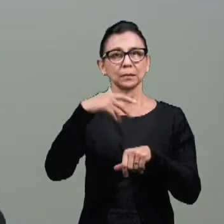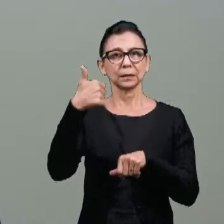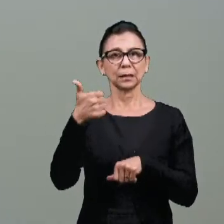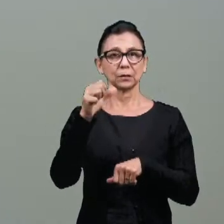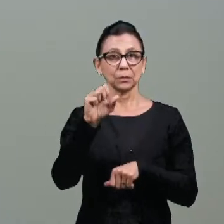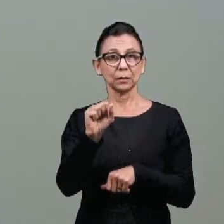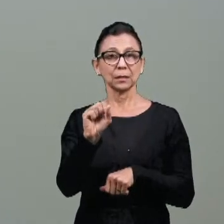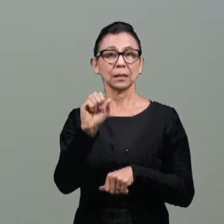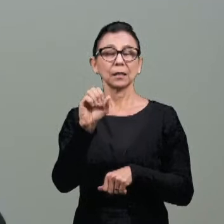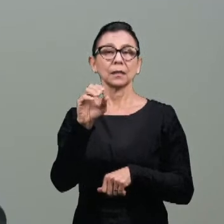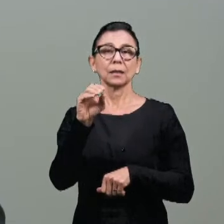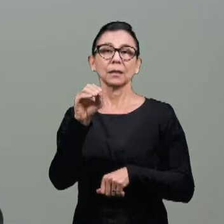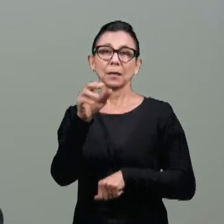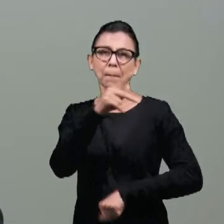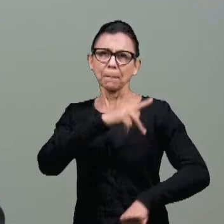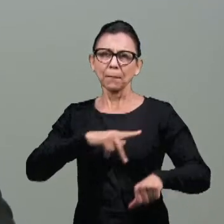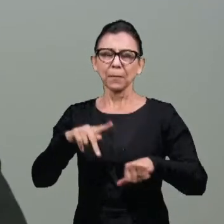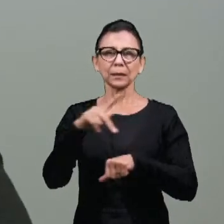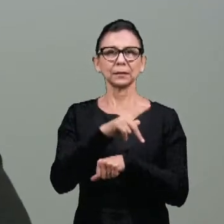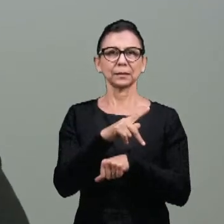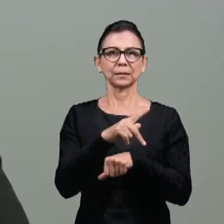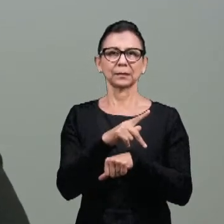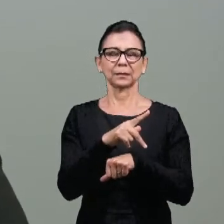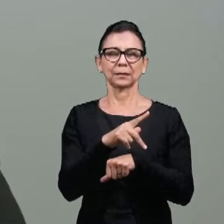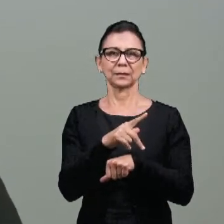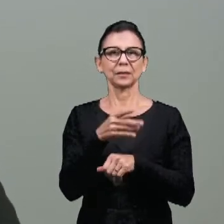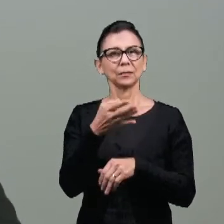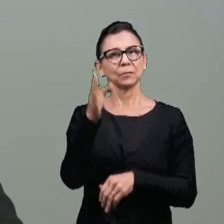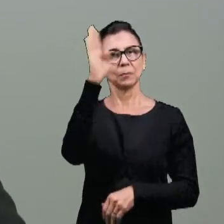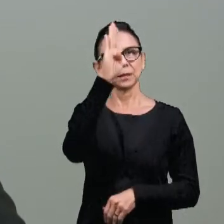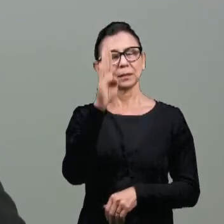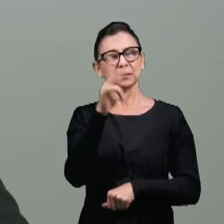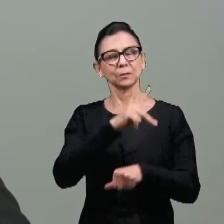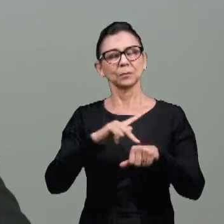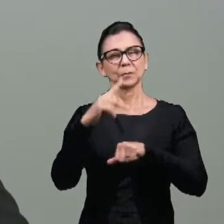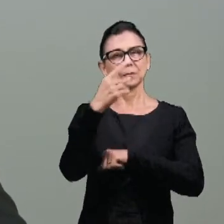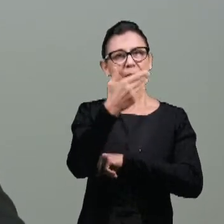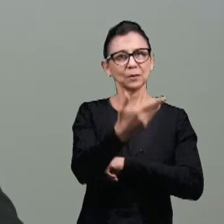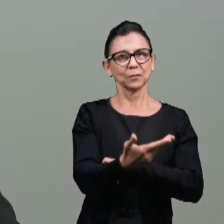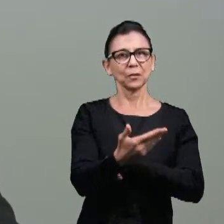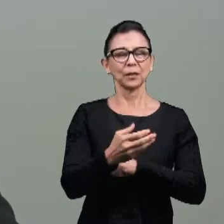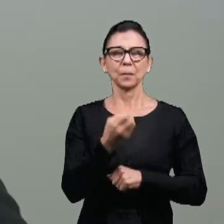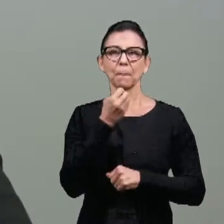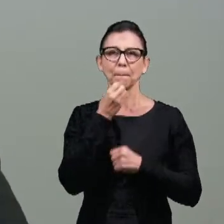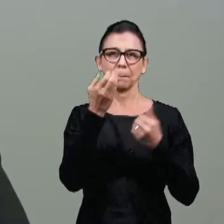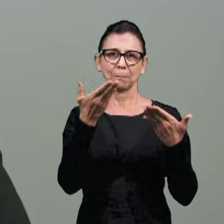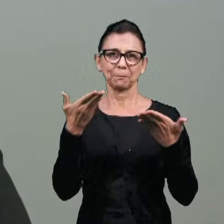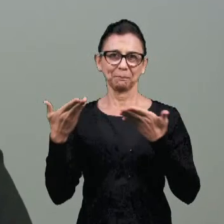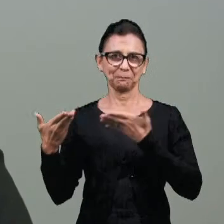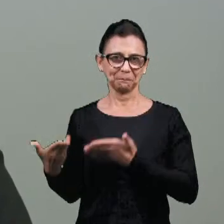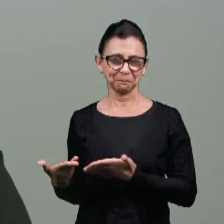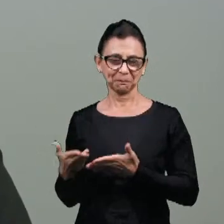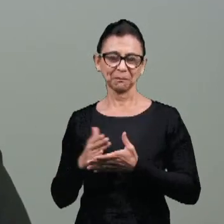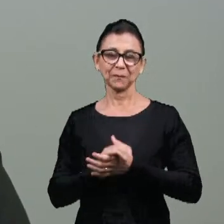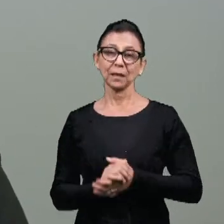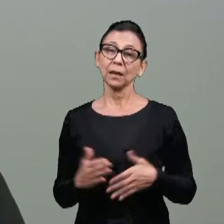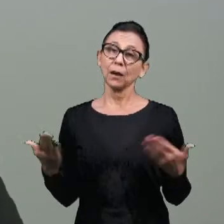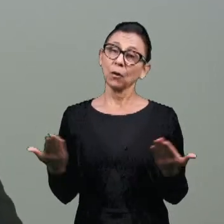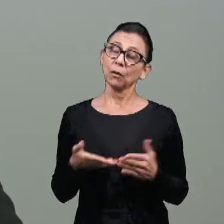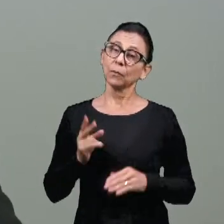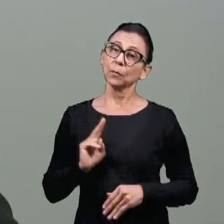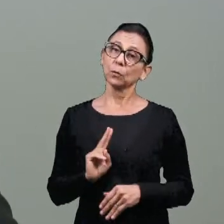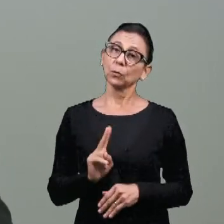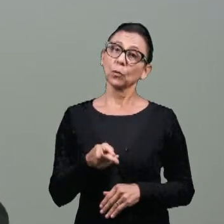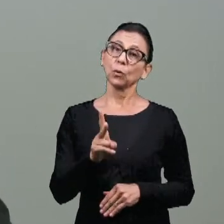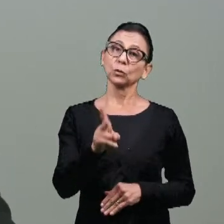você que está no exterior, seja bem-vindo mais uma vez. E nós estamos aqui dando sequência ao nosso projeto, o